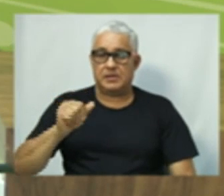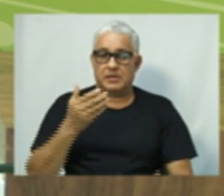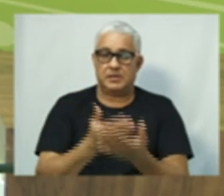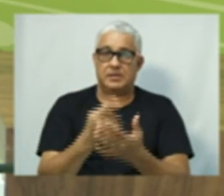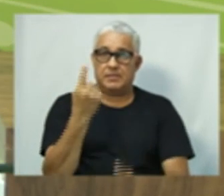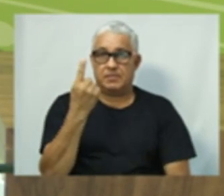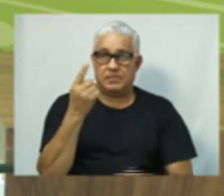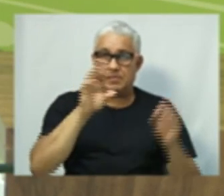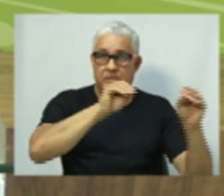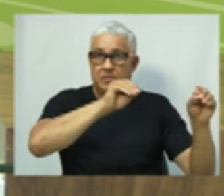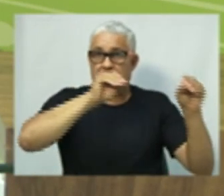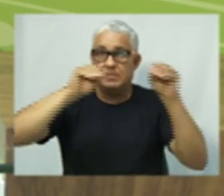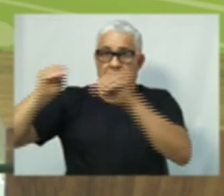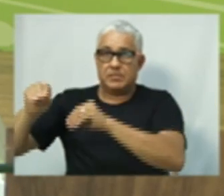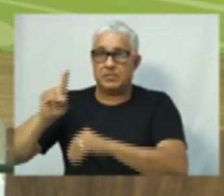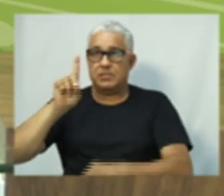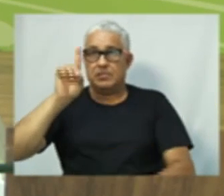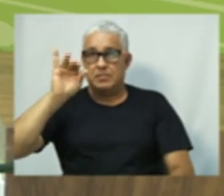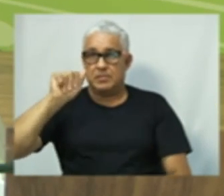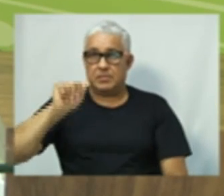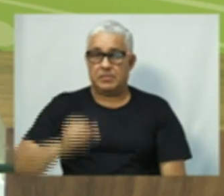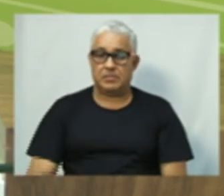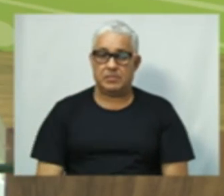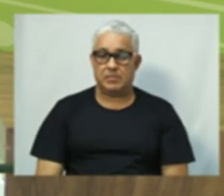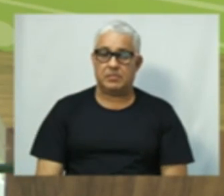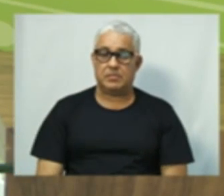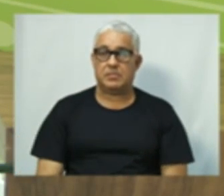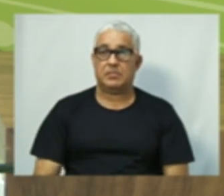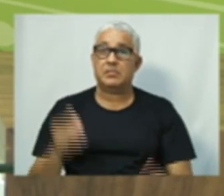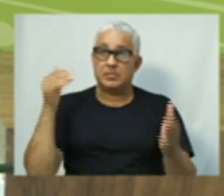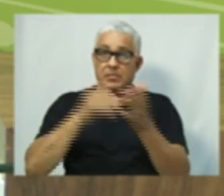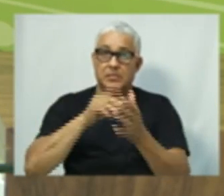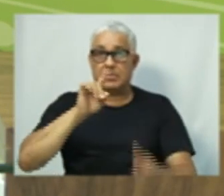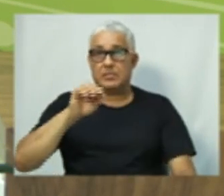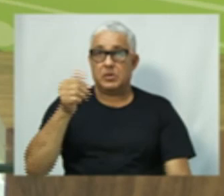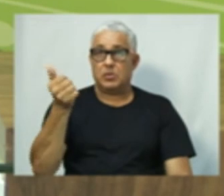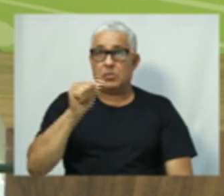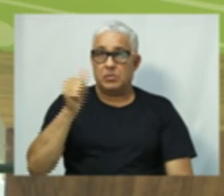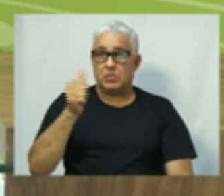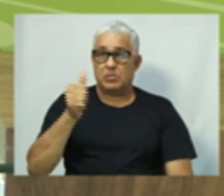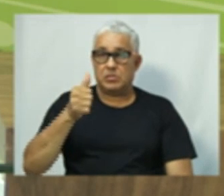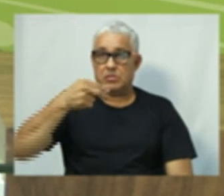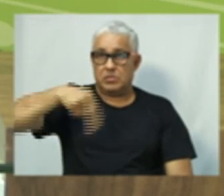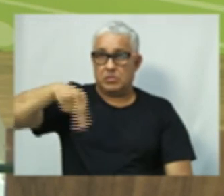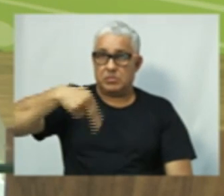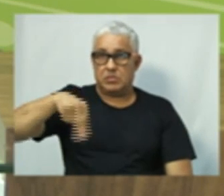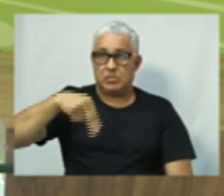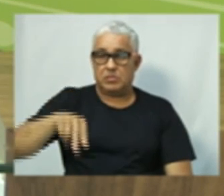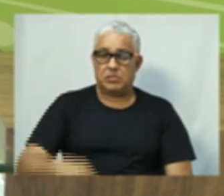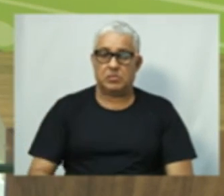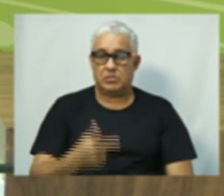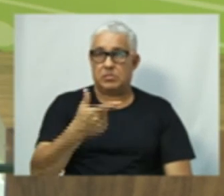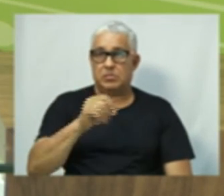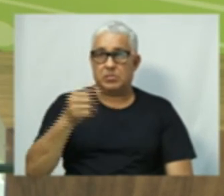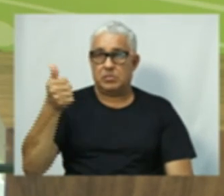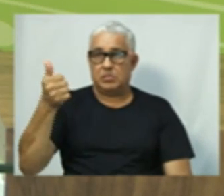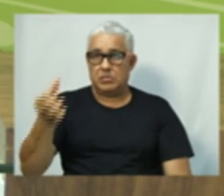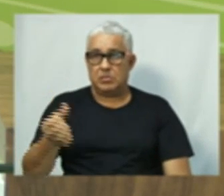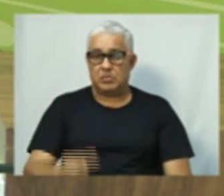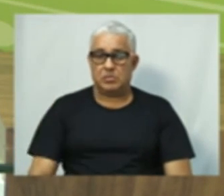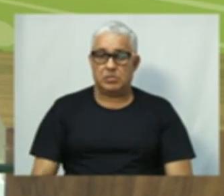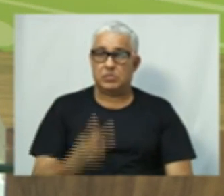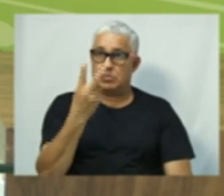foi prorrogada para a entrega até o dia 11/11 desse ano, né, de 2016, das